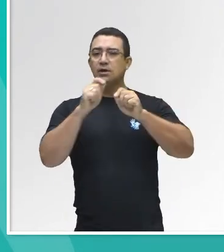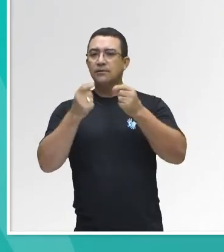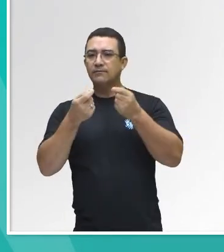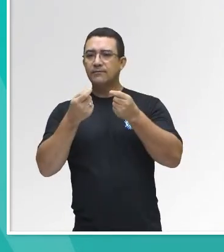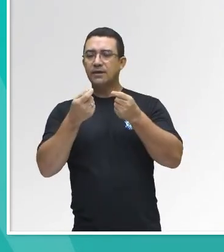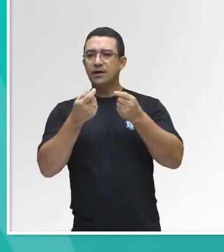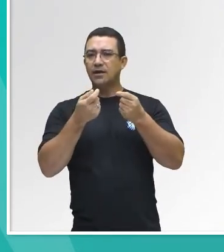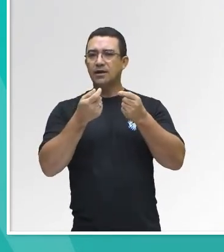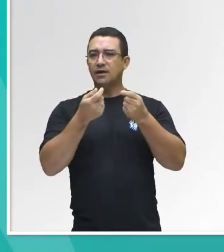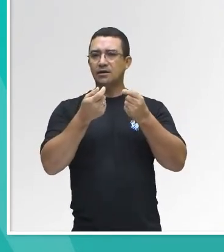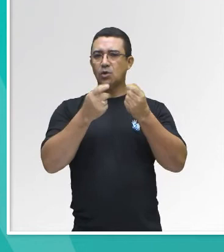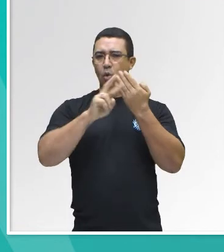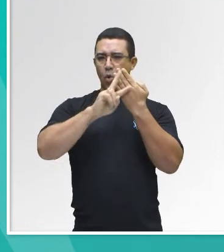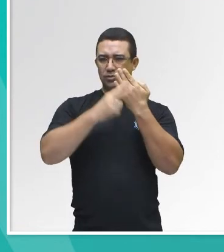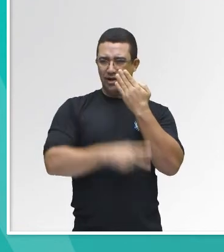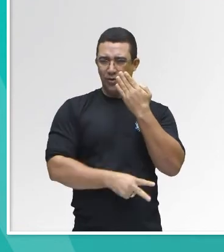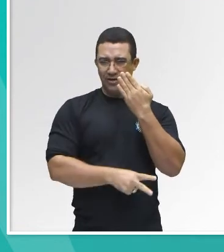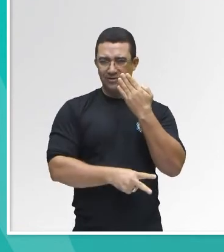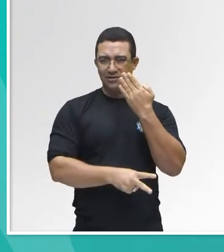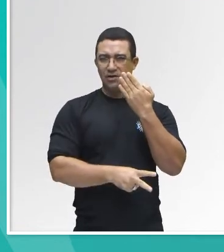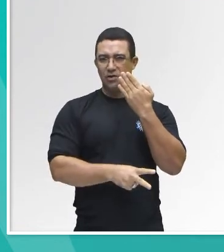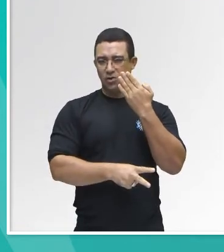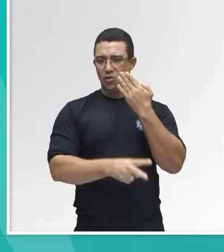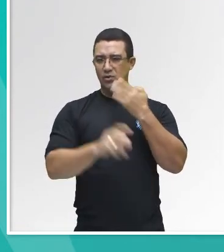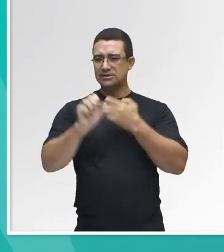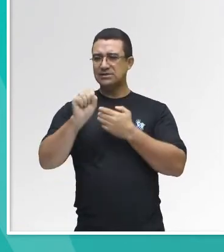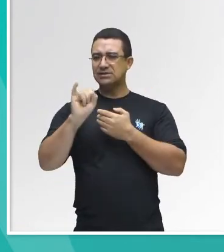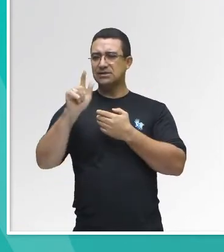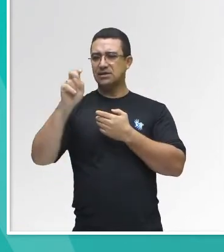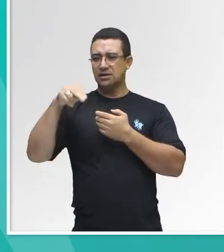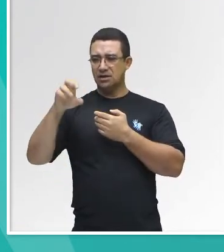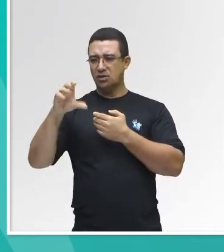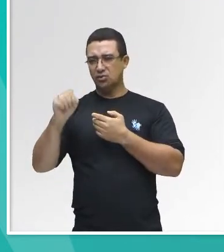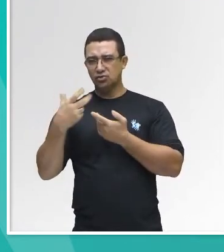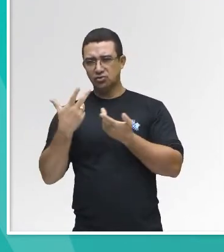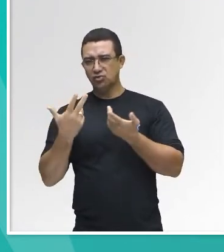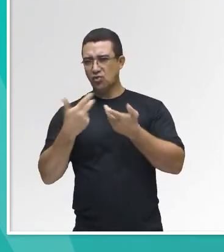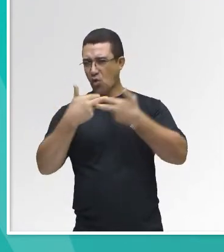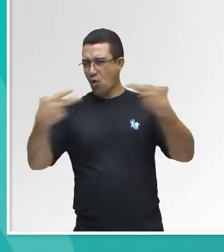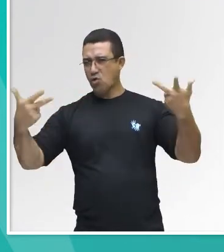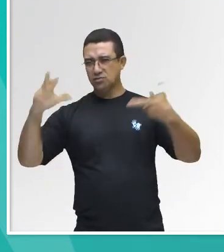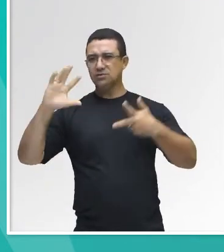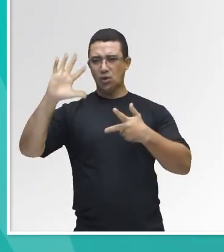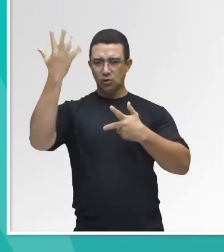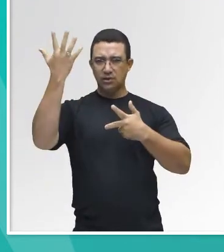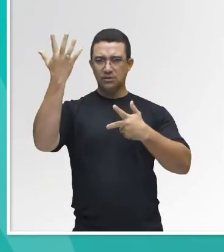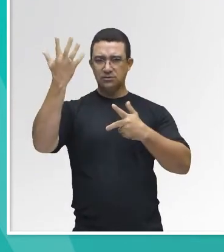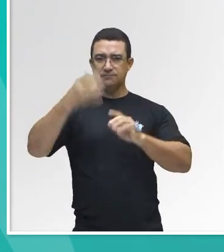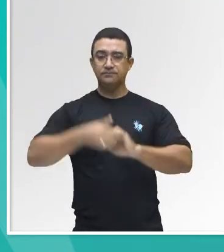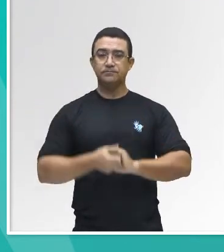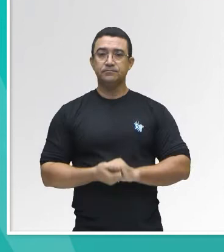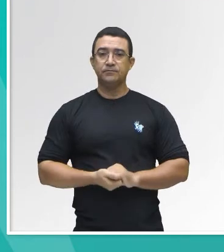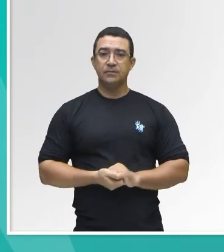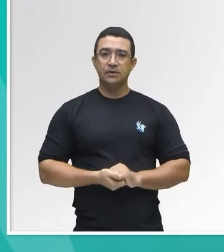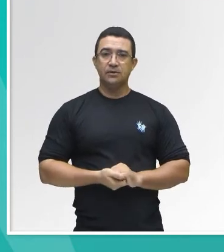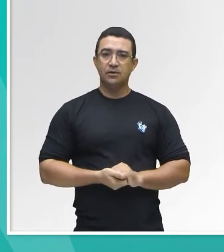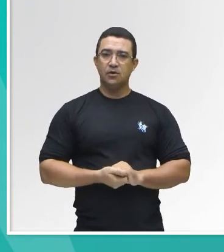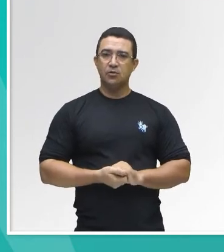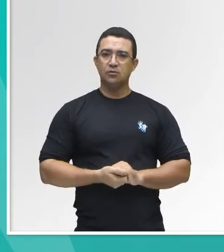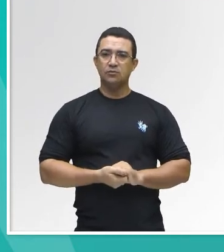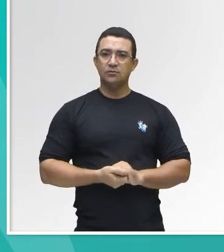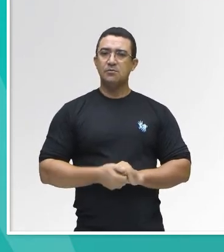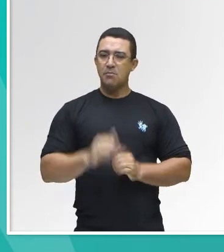de raciocínio, se utiliza indícios ou sinais que estabelecem, né,